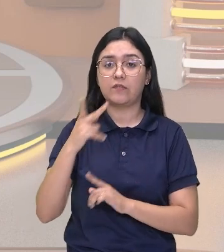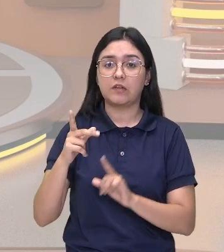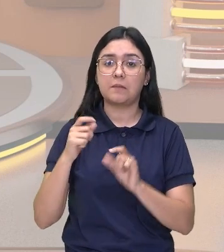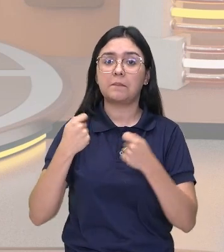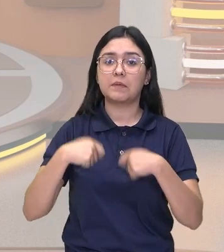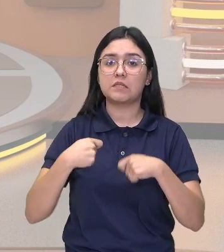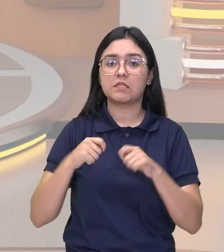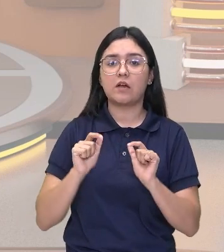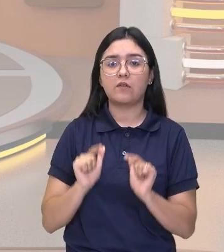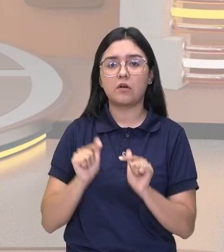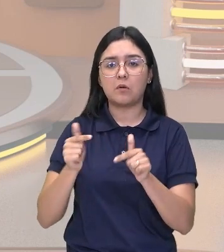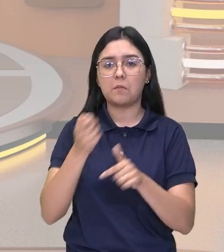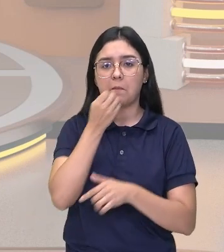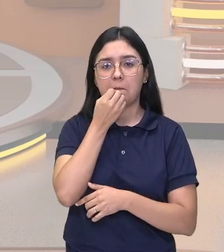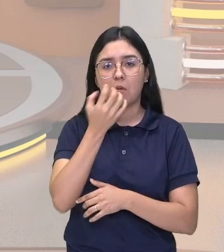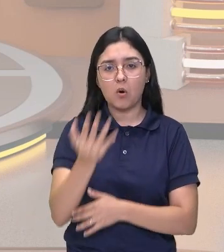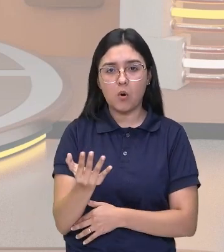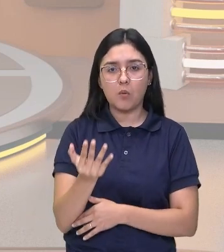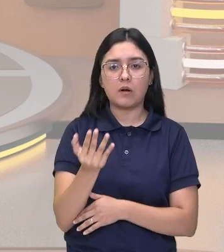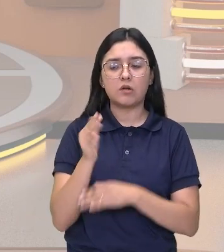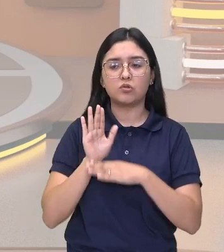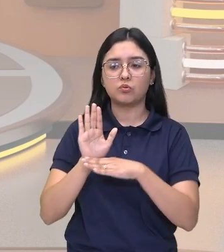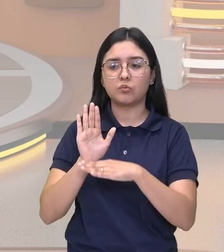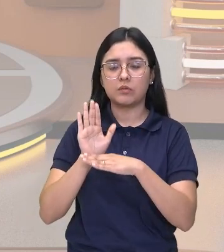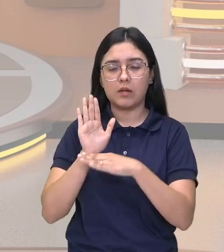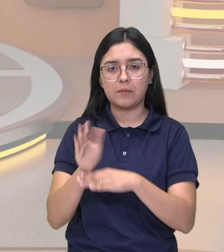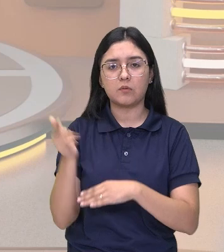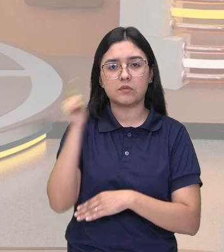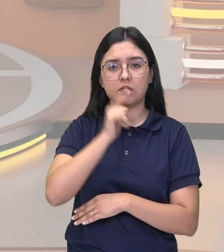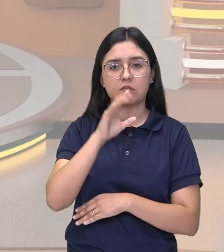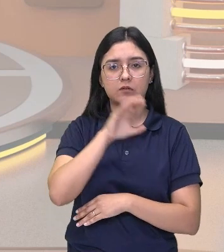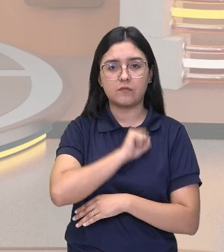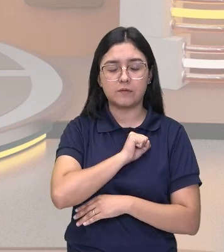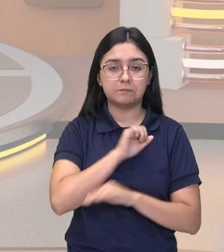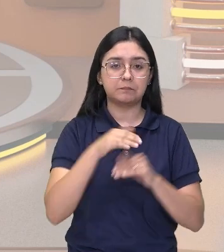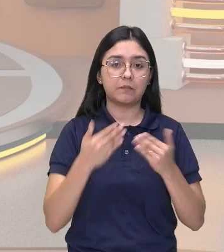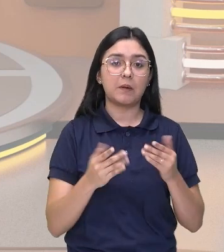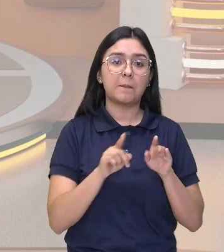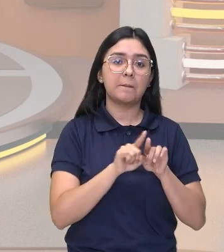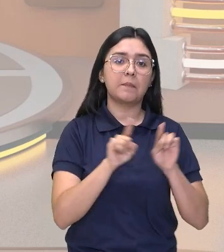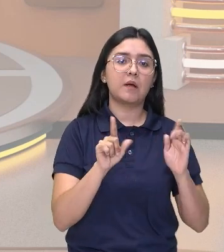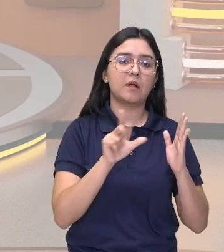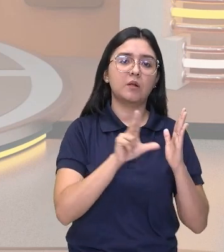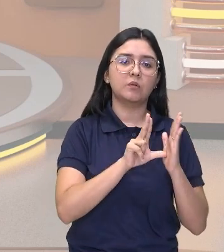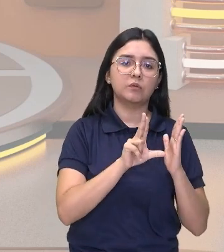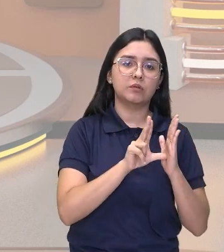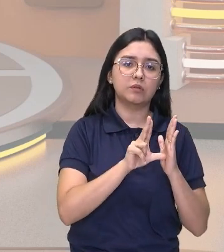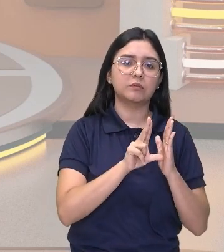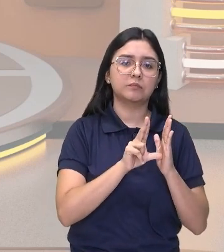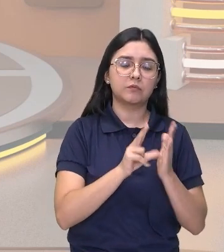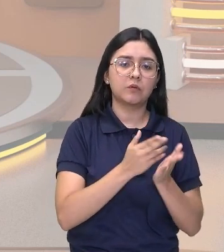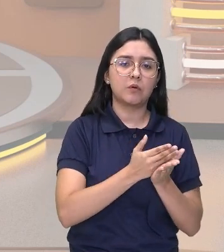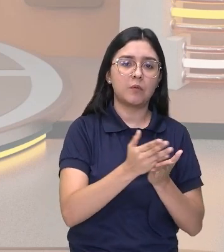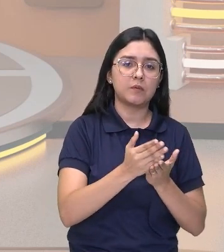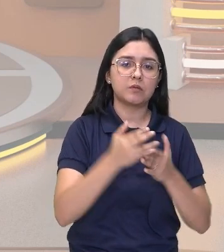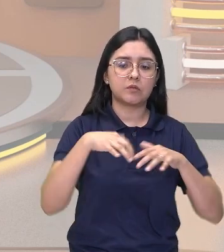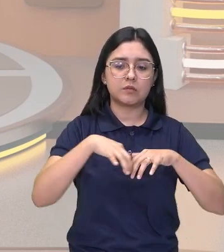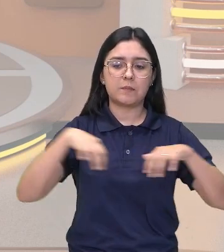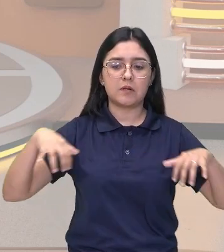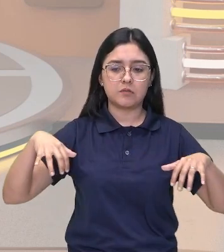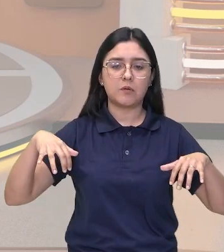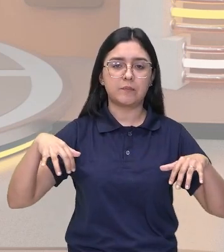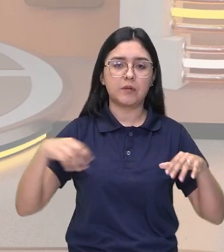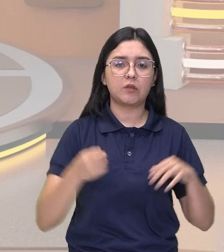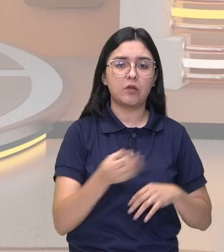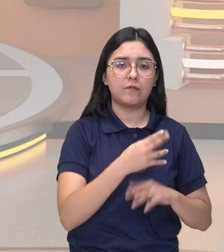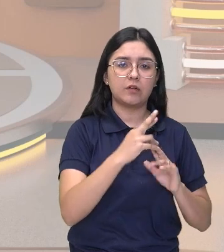herdar o reino dos céus, Lutero, através da sua nova religião que havia fundado, uma cisma, uma separação com a Igreja Católica